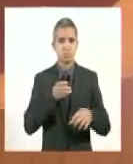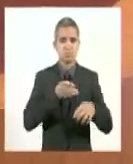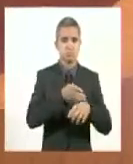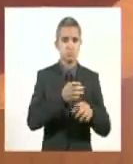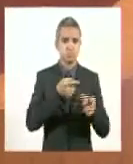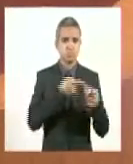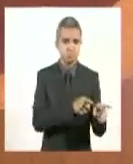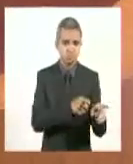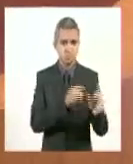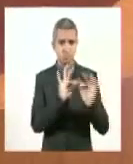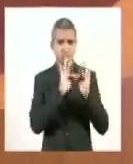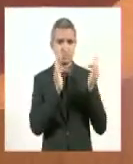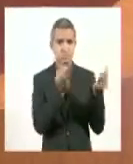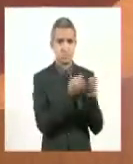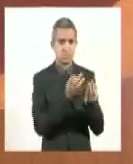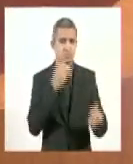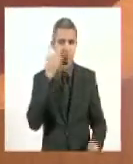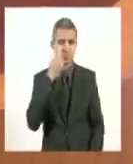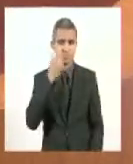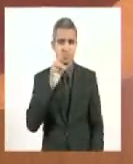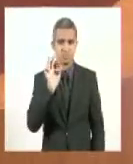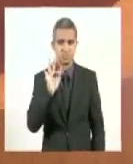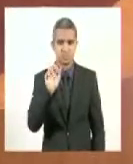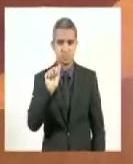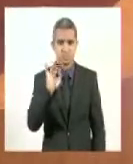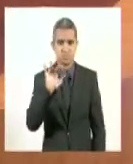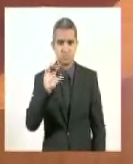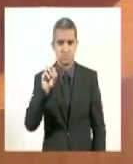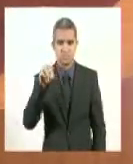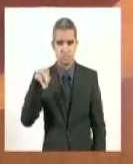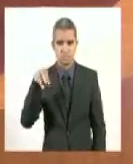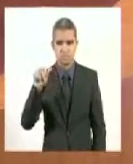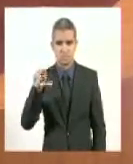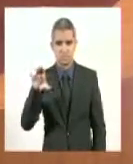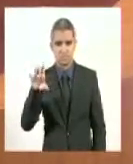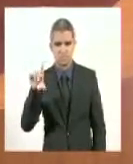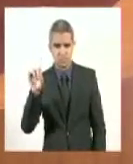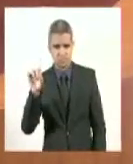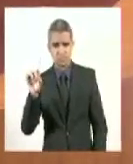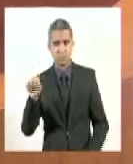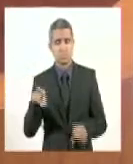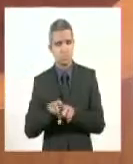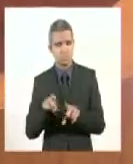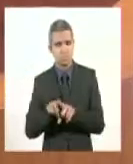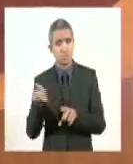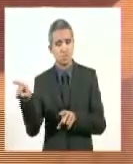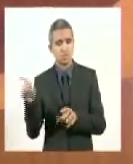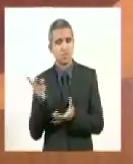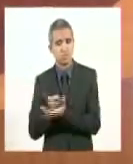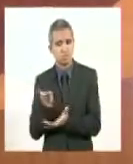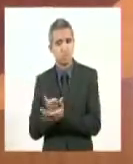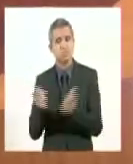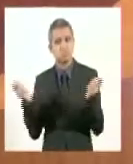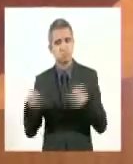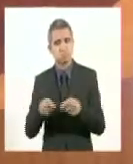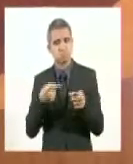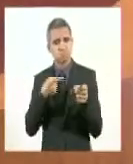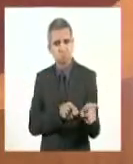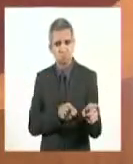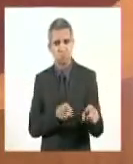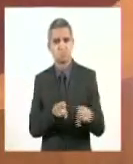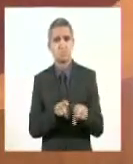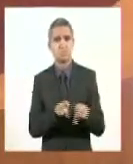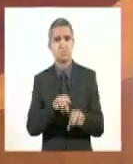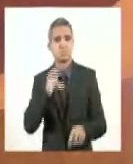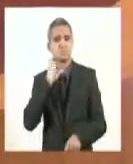Macedo, eles tenham essa mesma indignação em relação a essas mortes em Coroatá. Eu quero que esses